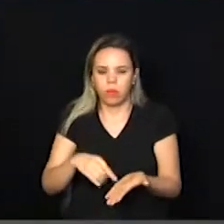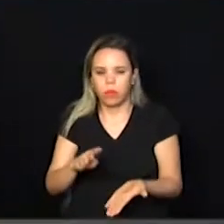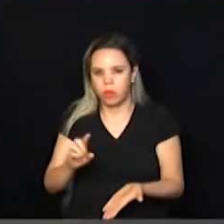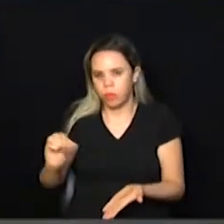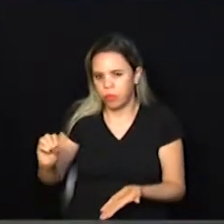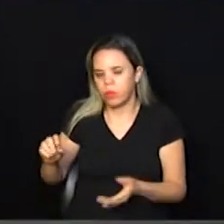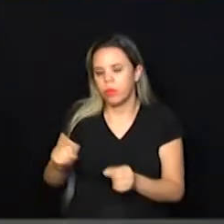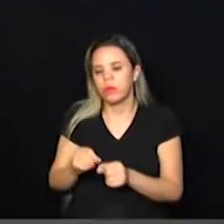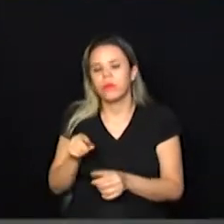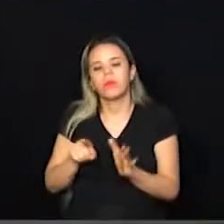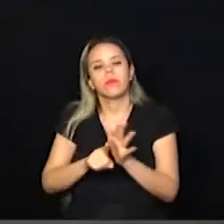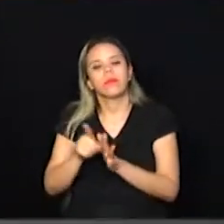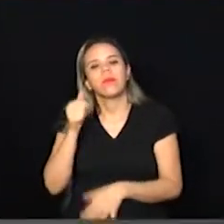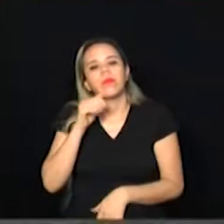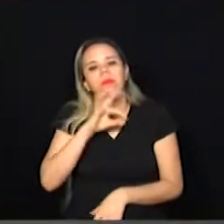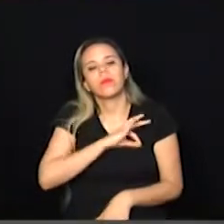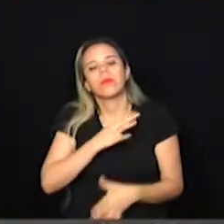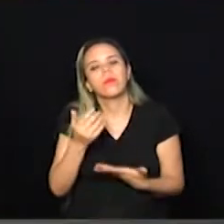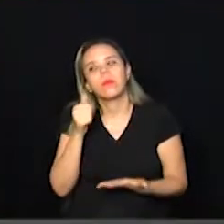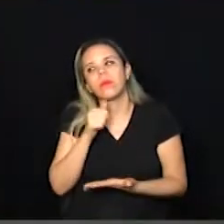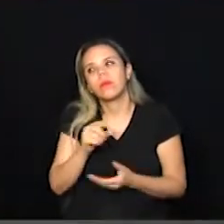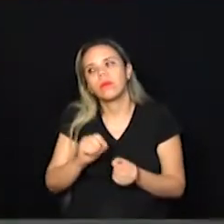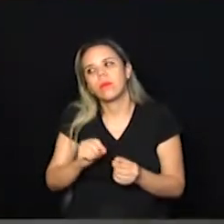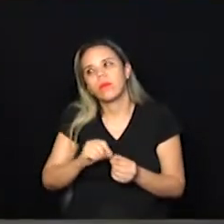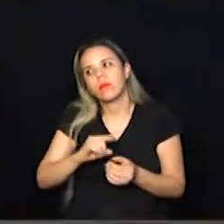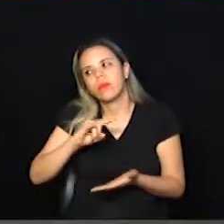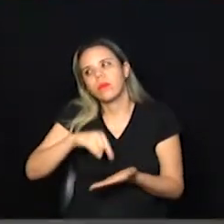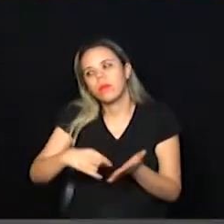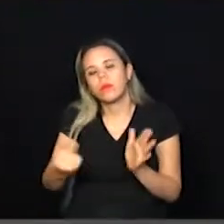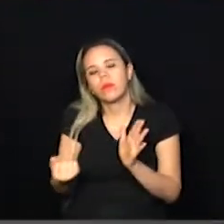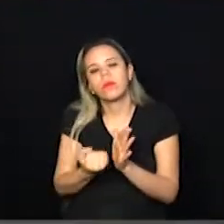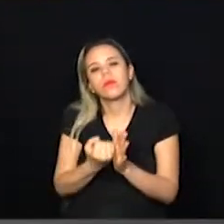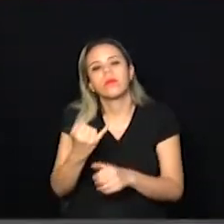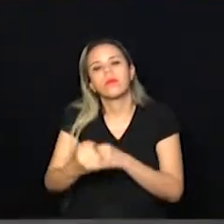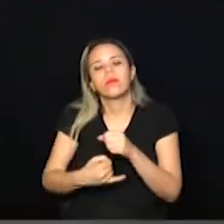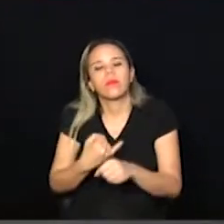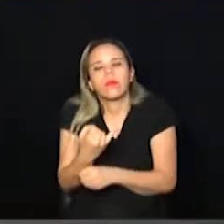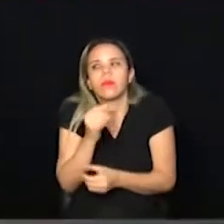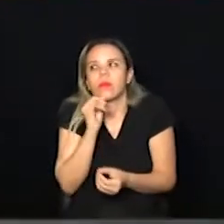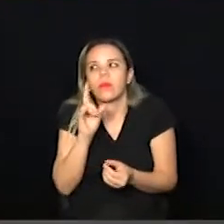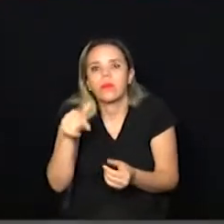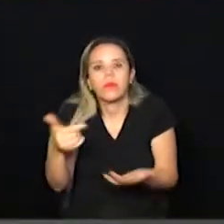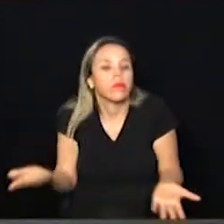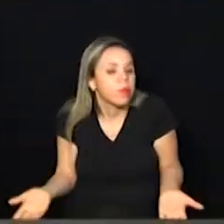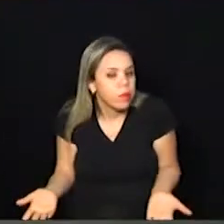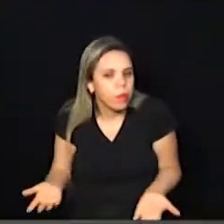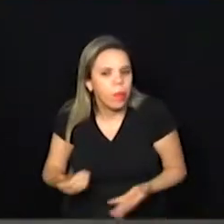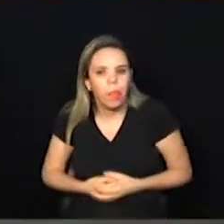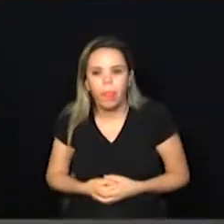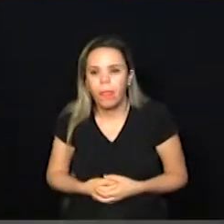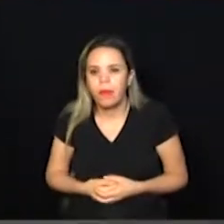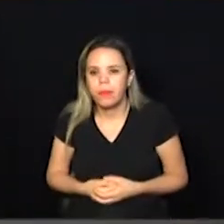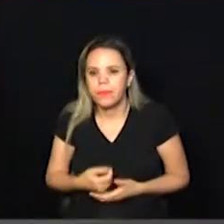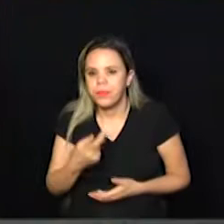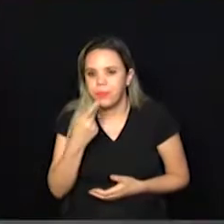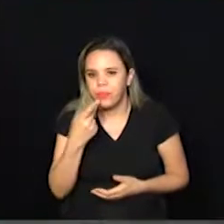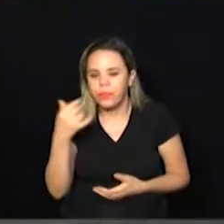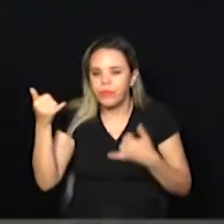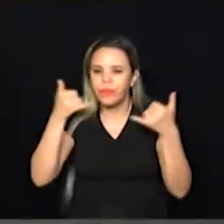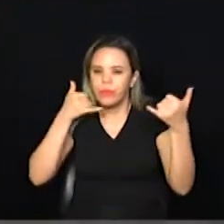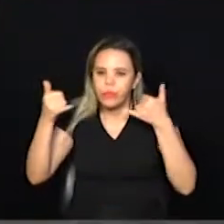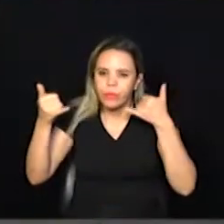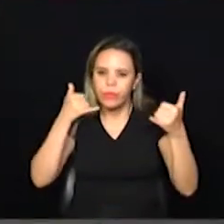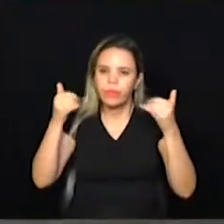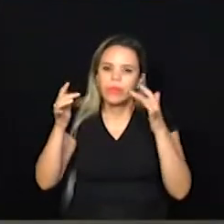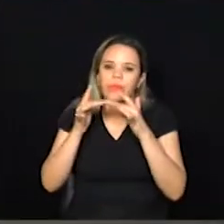até perguntei, mas e aí, como fica? Né? A mulher faz o registro do boletim e depois? E aí eles falam que eles ligam, eles entram